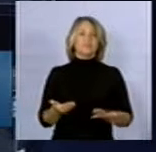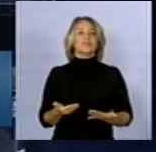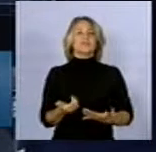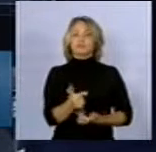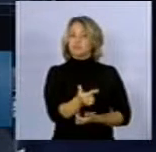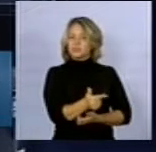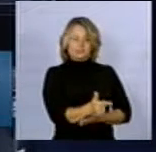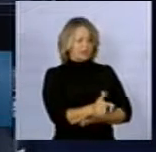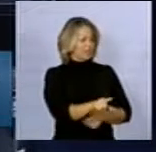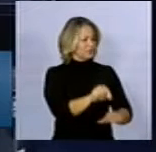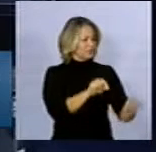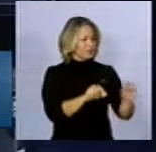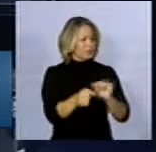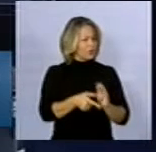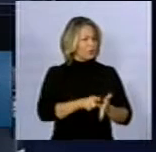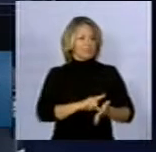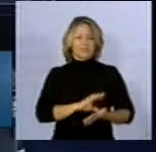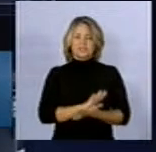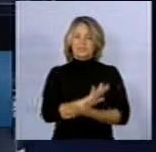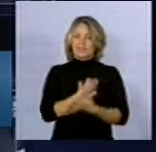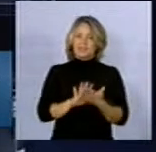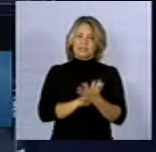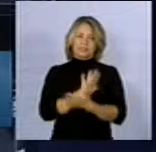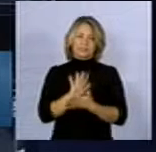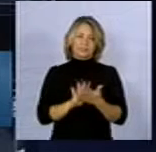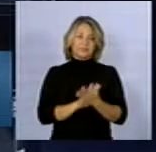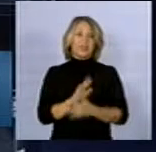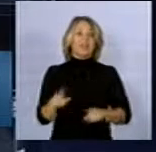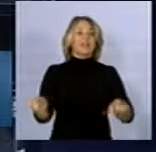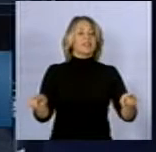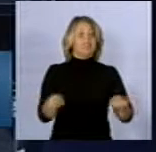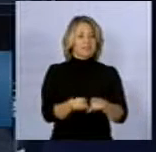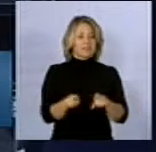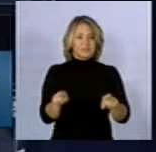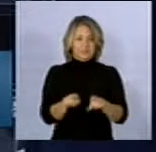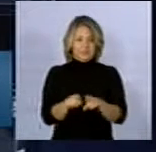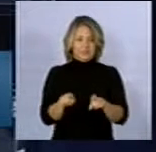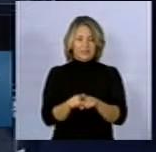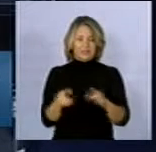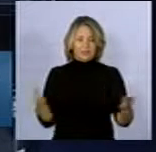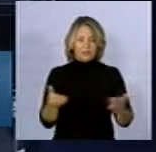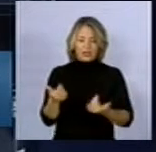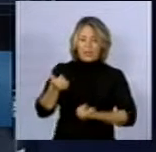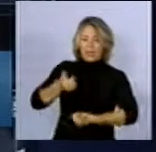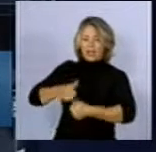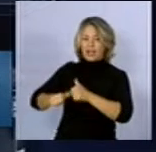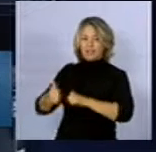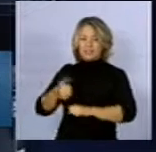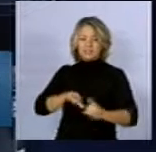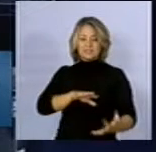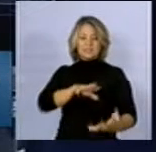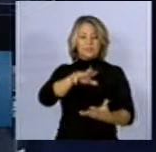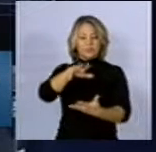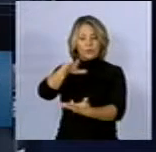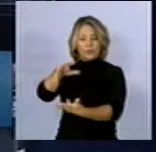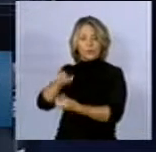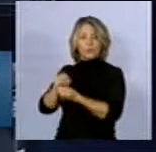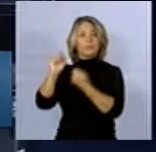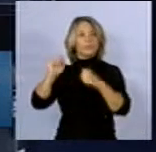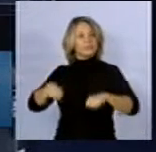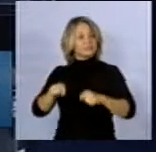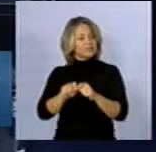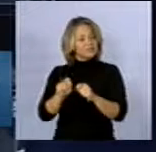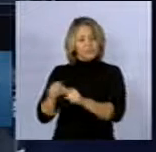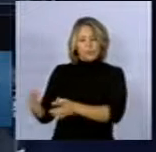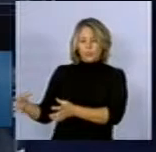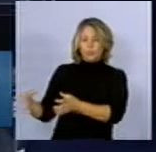qualquer seleção a priori. E também essa avaliação global precisa ser feita por